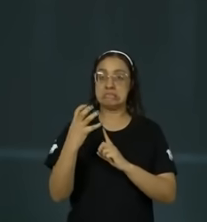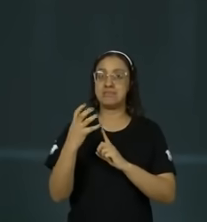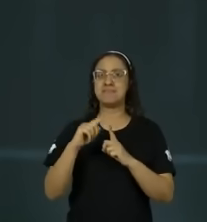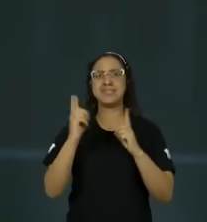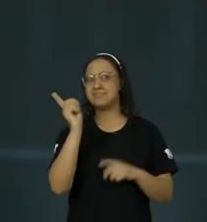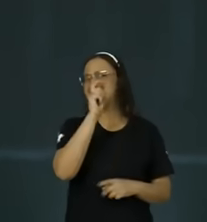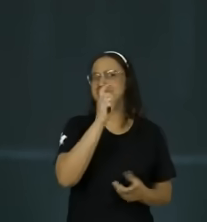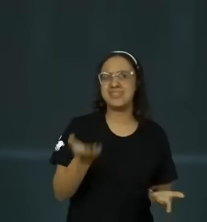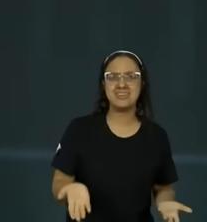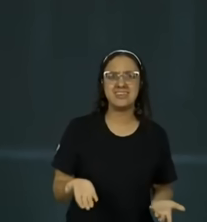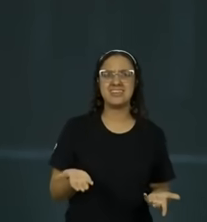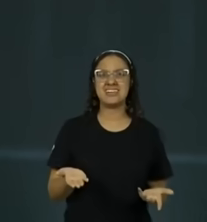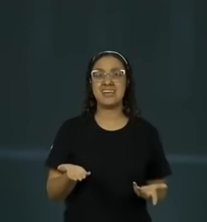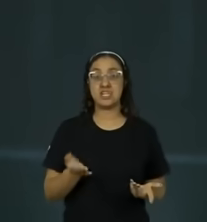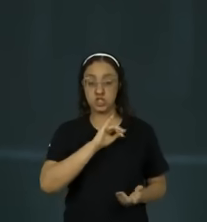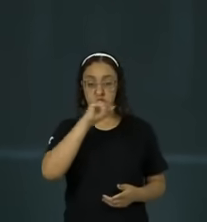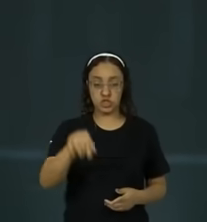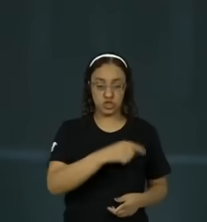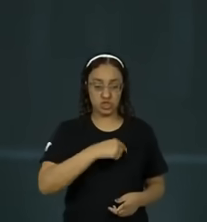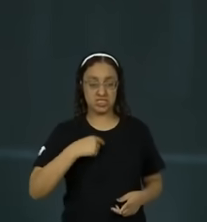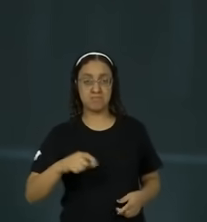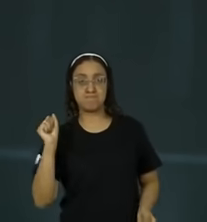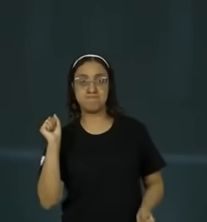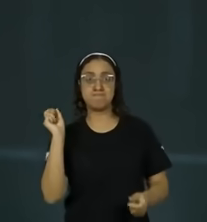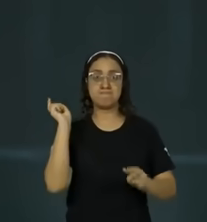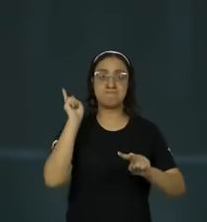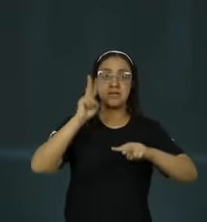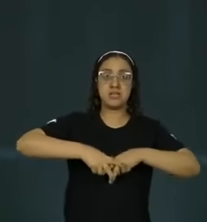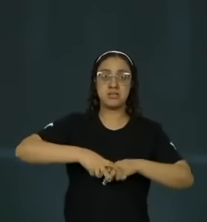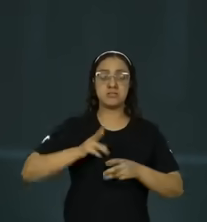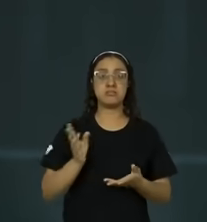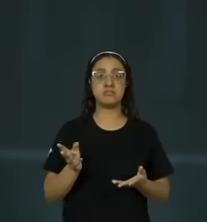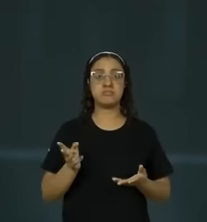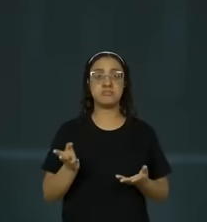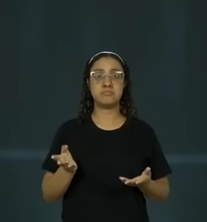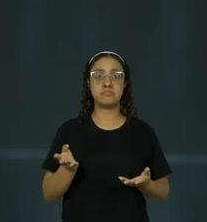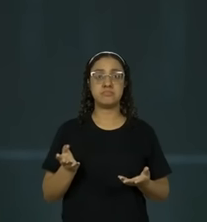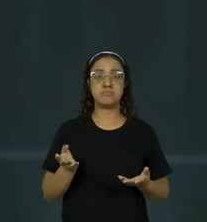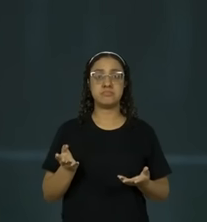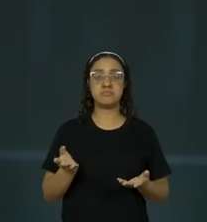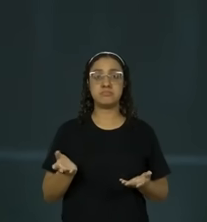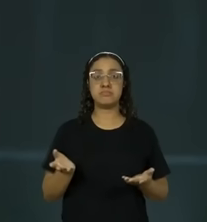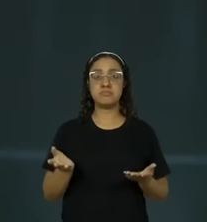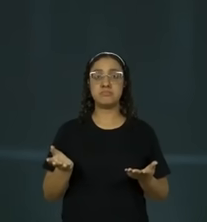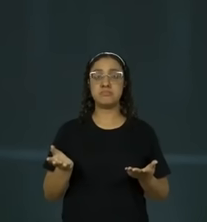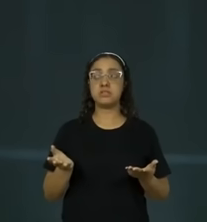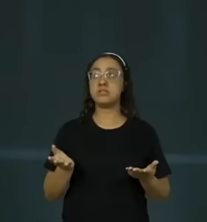lágrimas. Essa é uma daquelas reações que é difícil de entender, porque nós temos